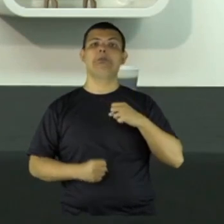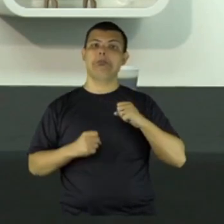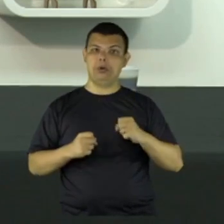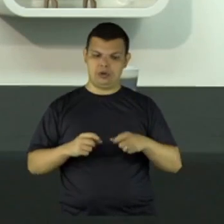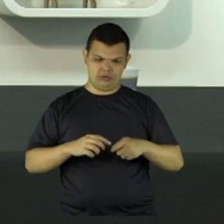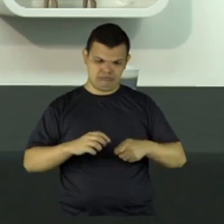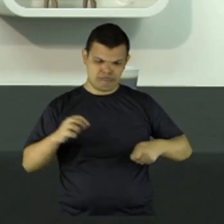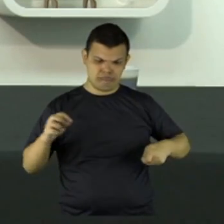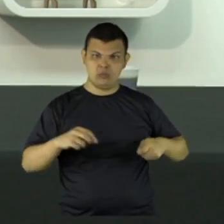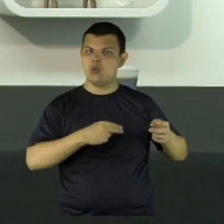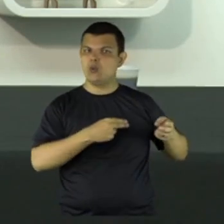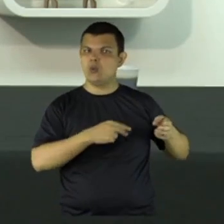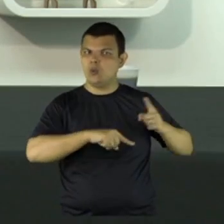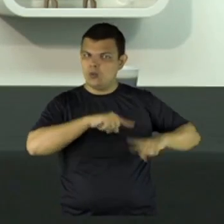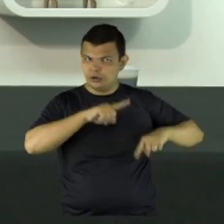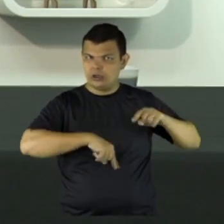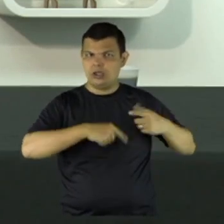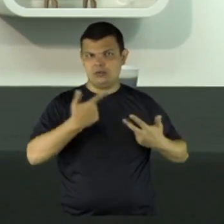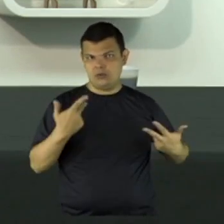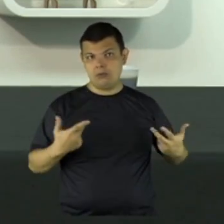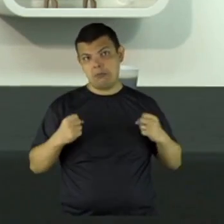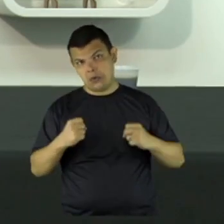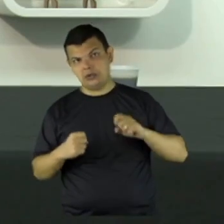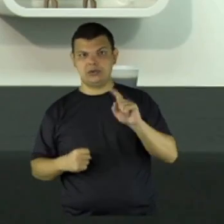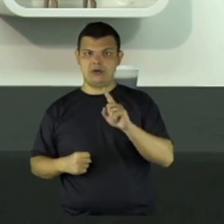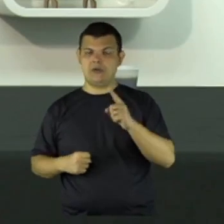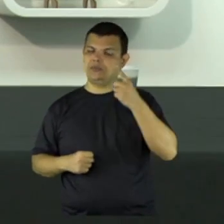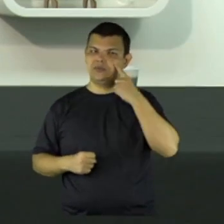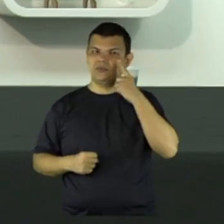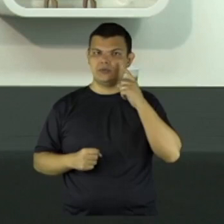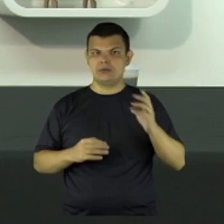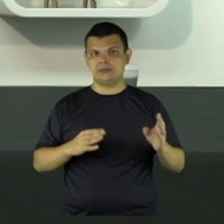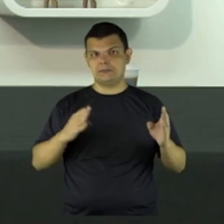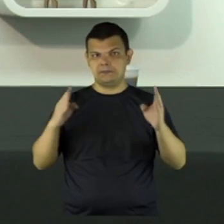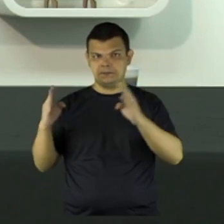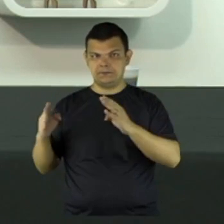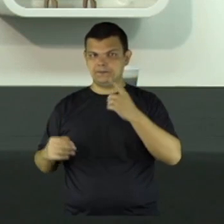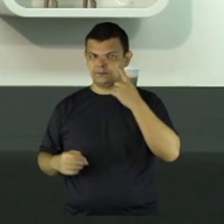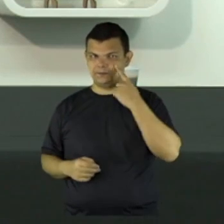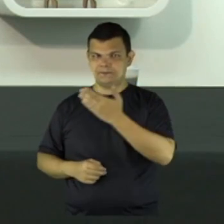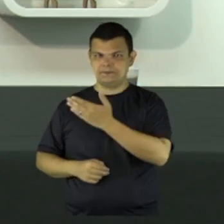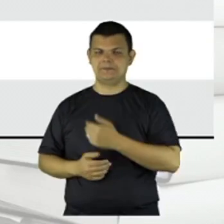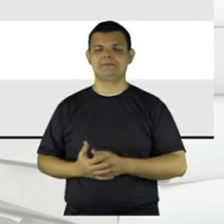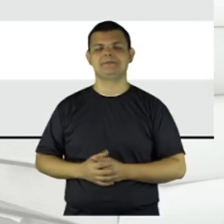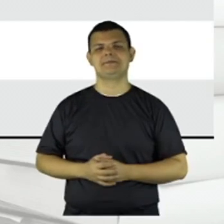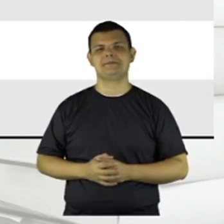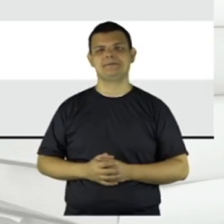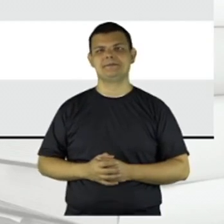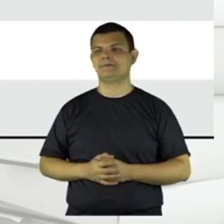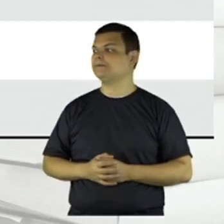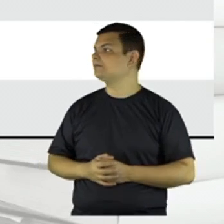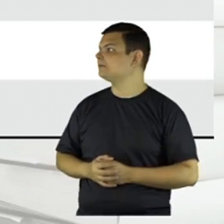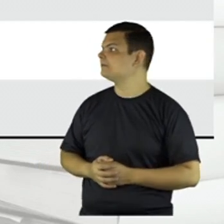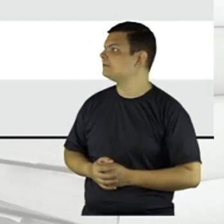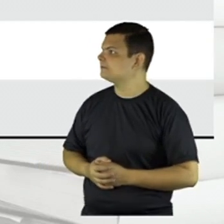um objeto. Então a gente vai conhecer agora no nosso próximo slide. Vamos para a tela.